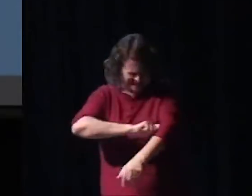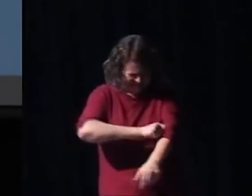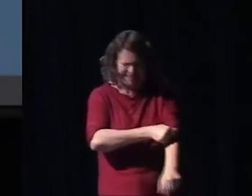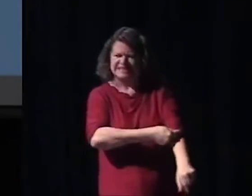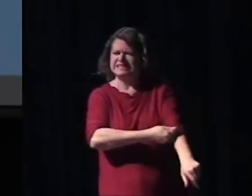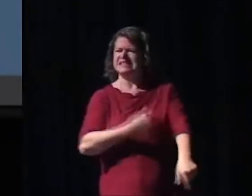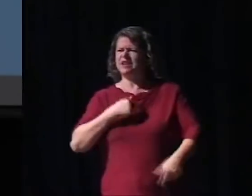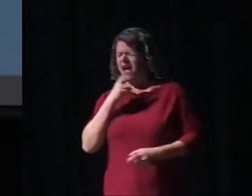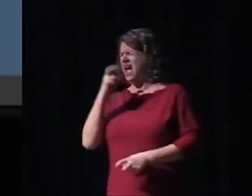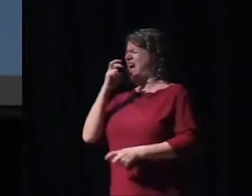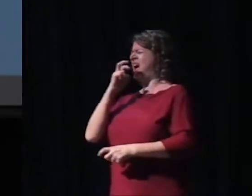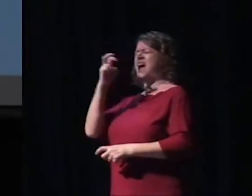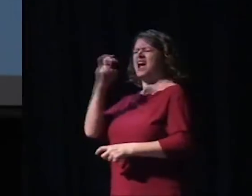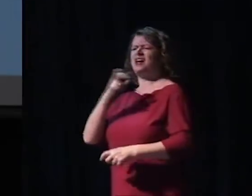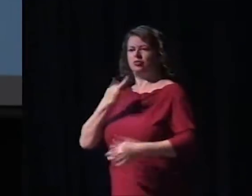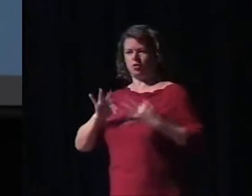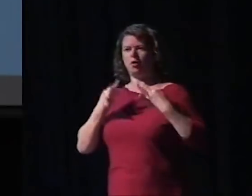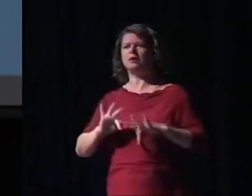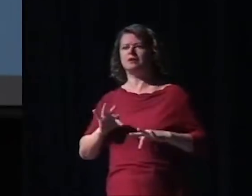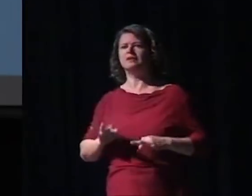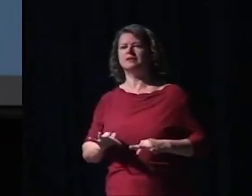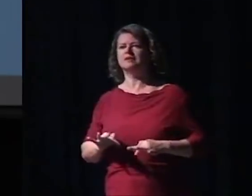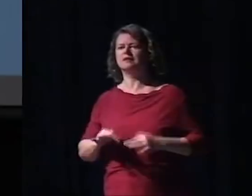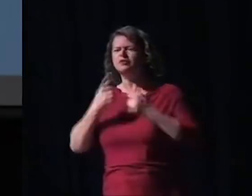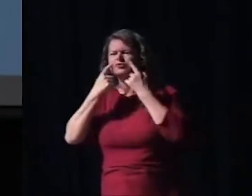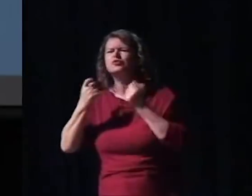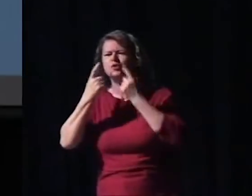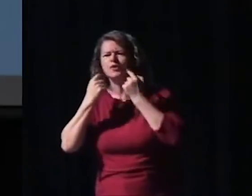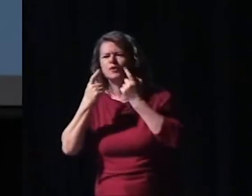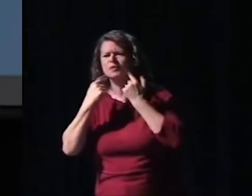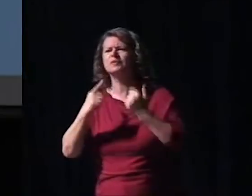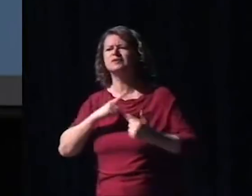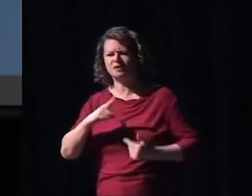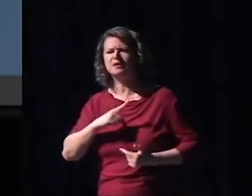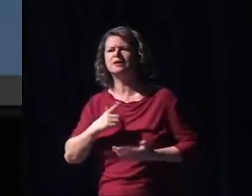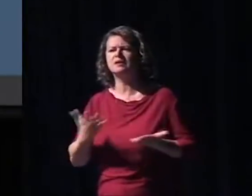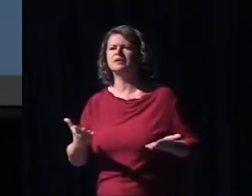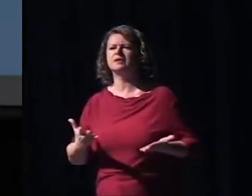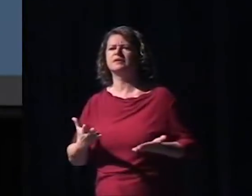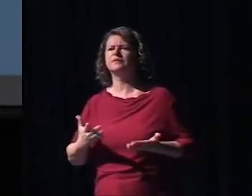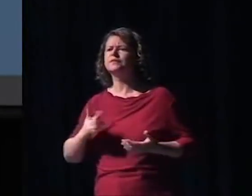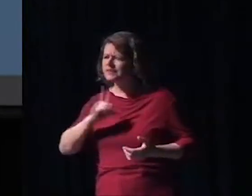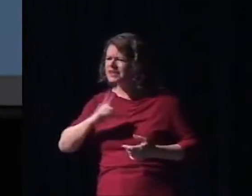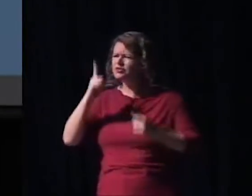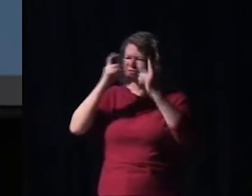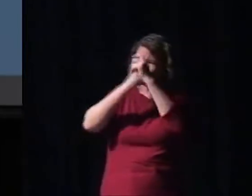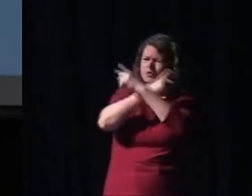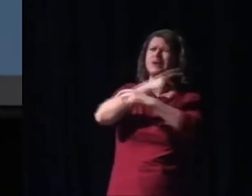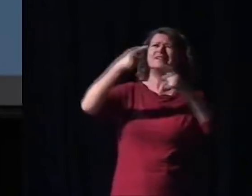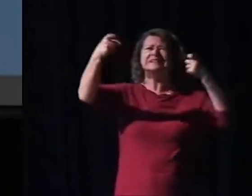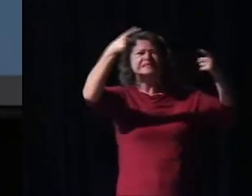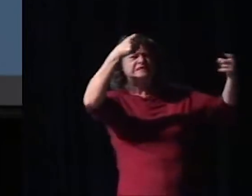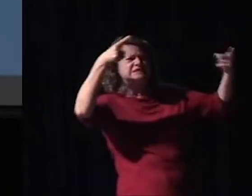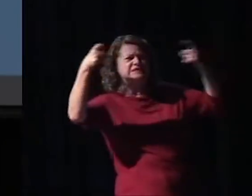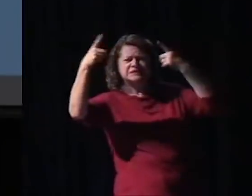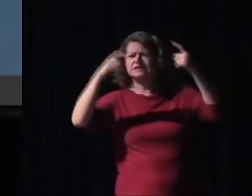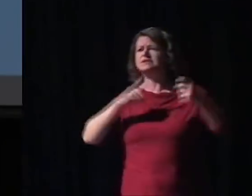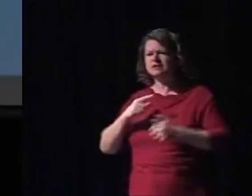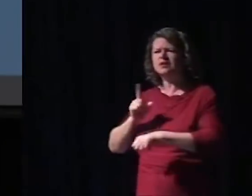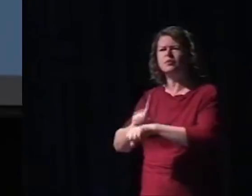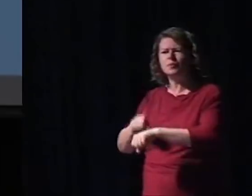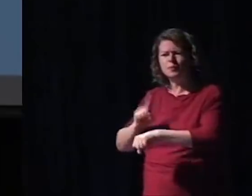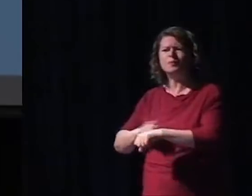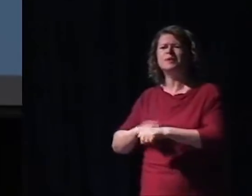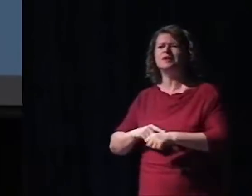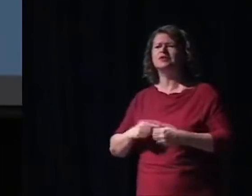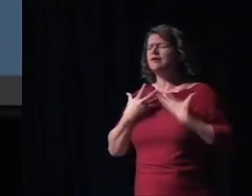ai, dói. Eu choro. Eu passo dificuldade, eu passo lutas. Eu tenho momentos que